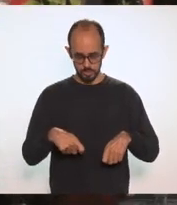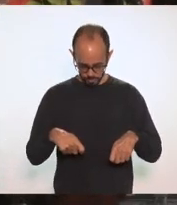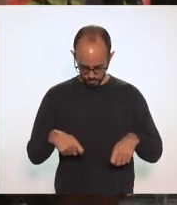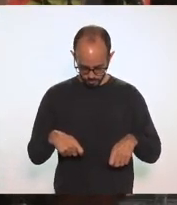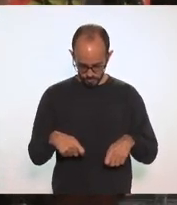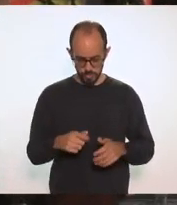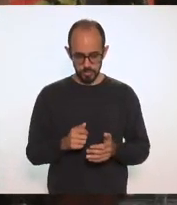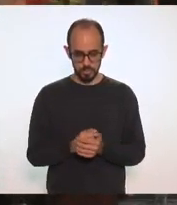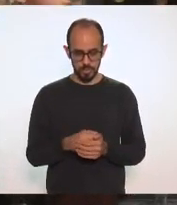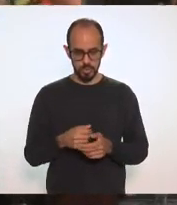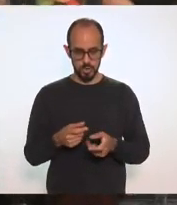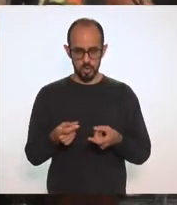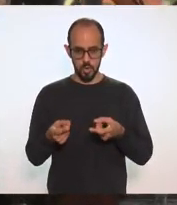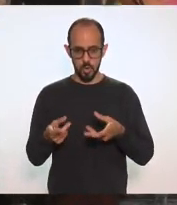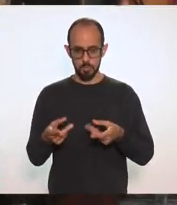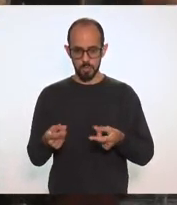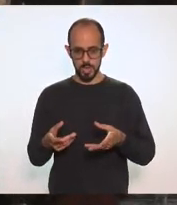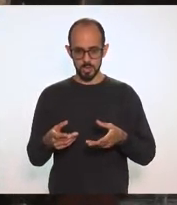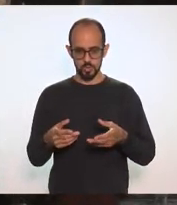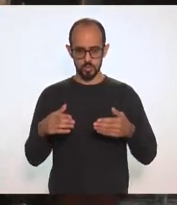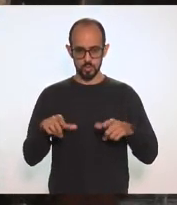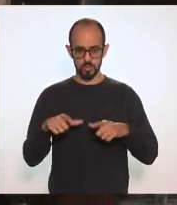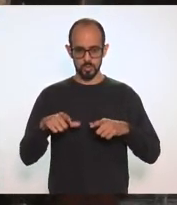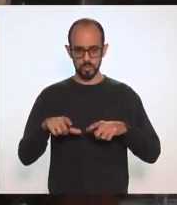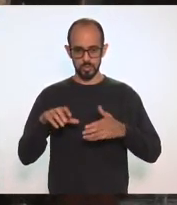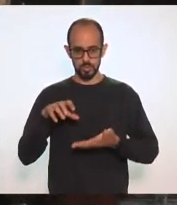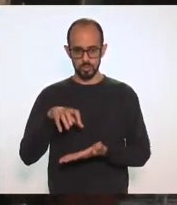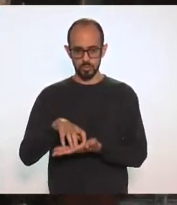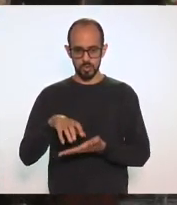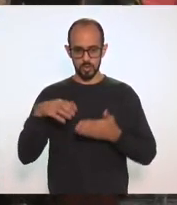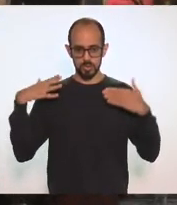de comércio e a área de lazer.